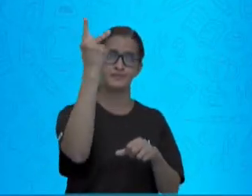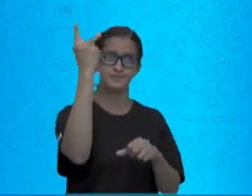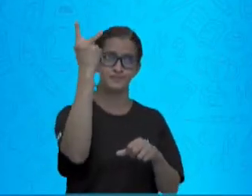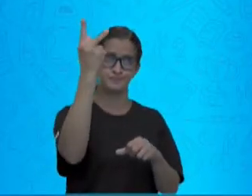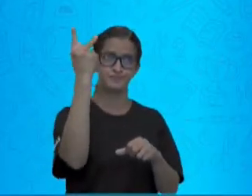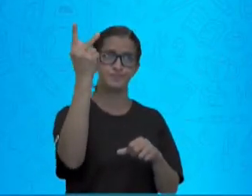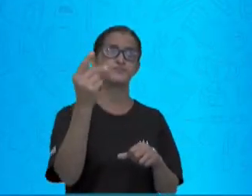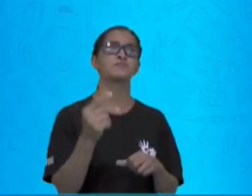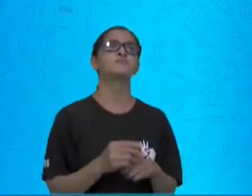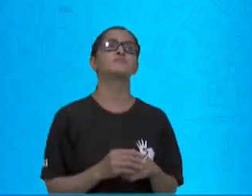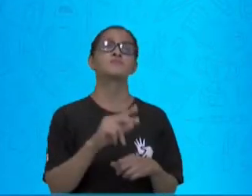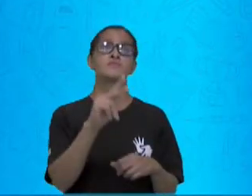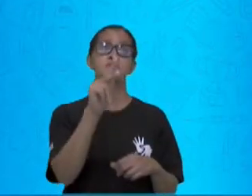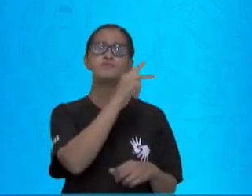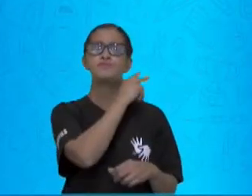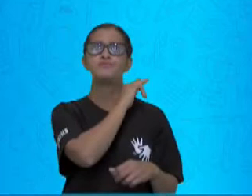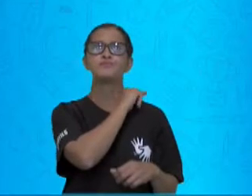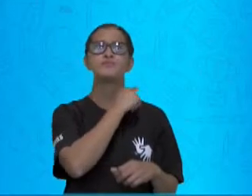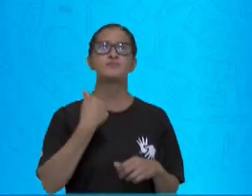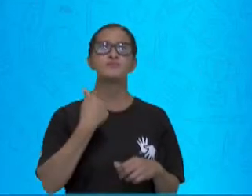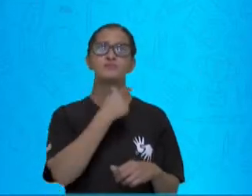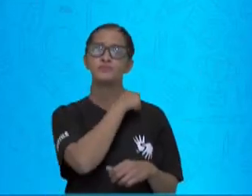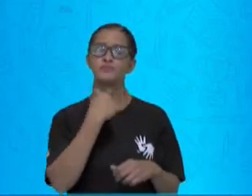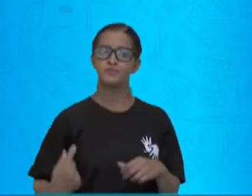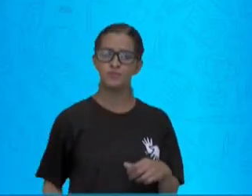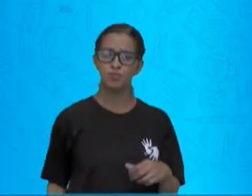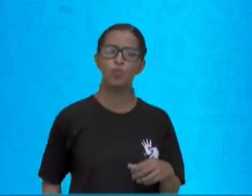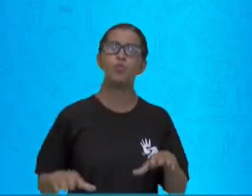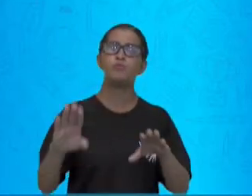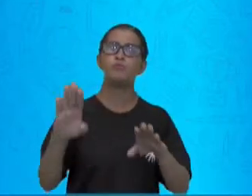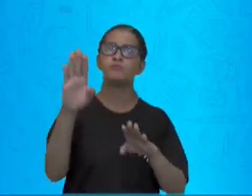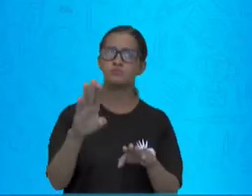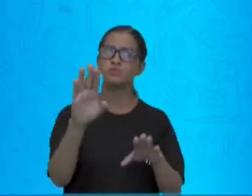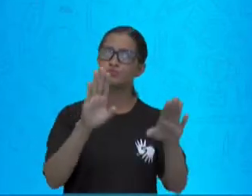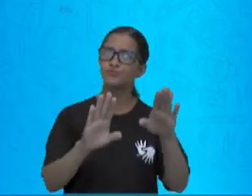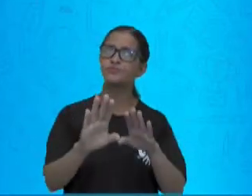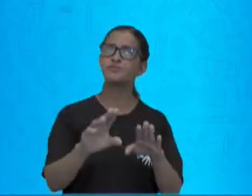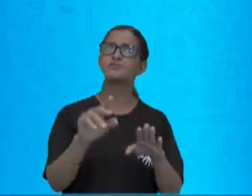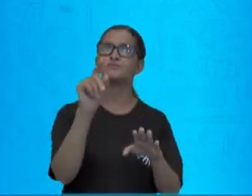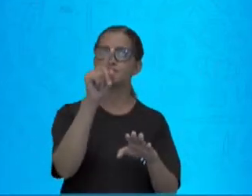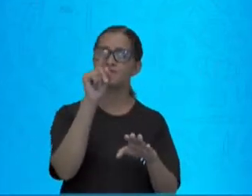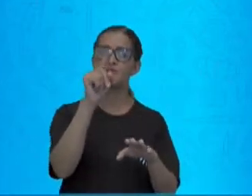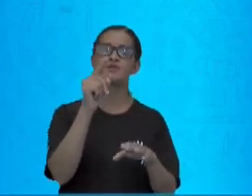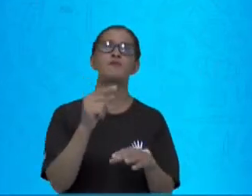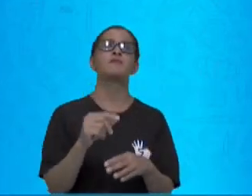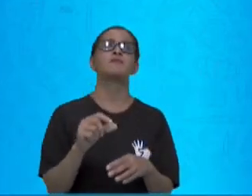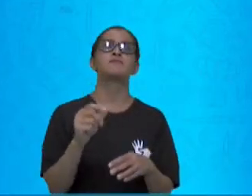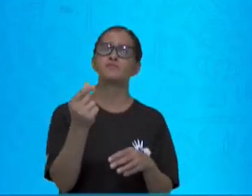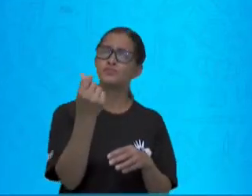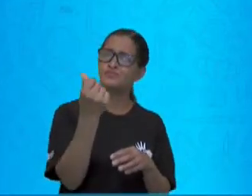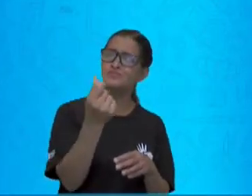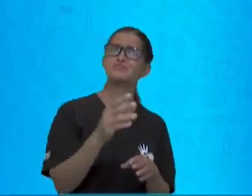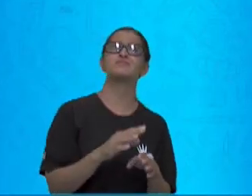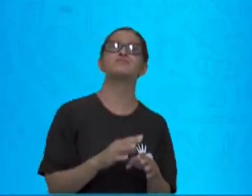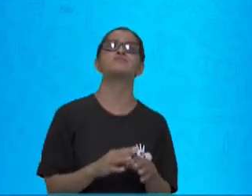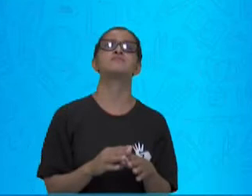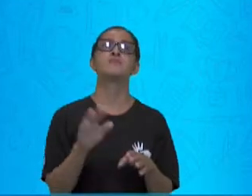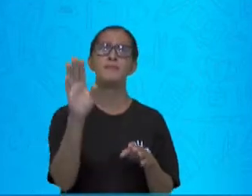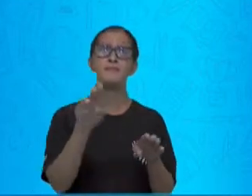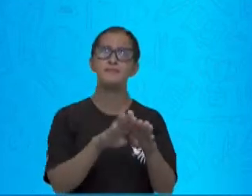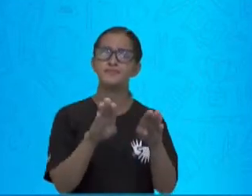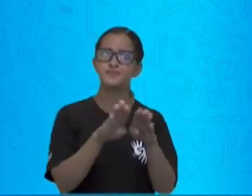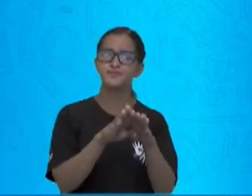nosso governador, que cuida de toda essa parte administrativa. Nós temos os municípios, que são as